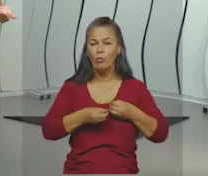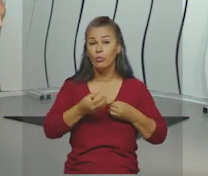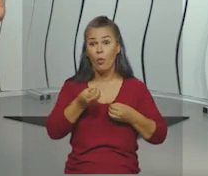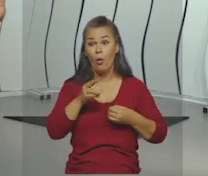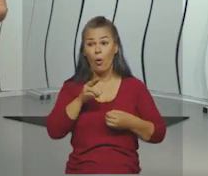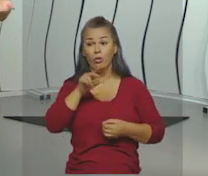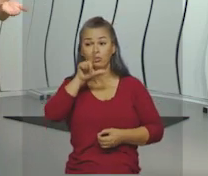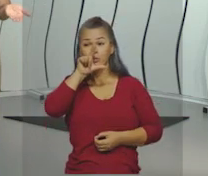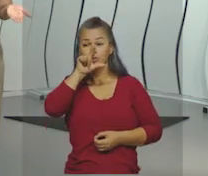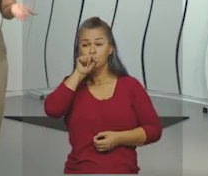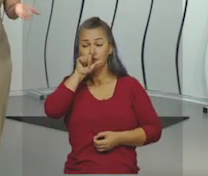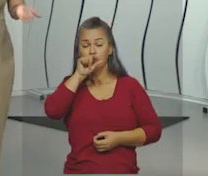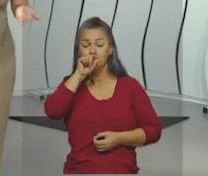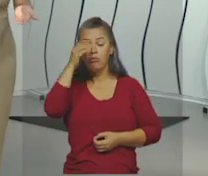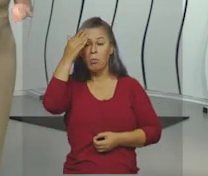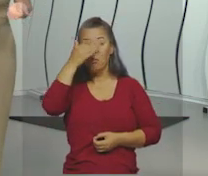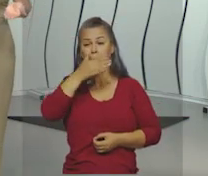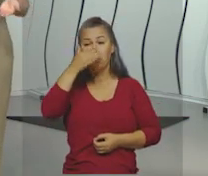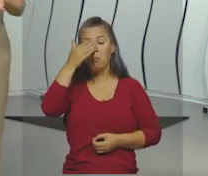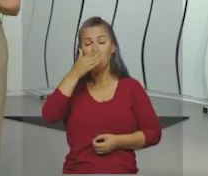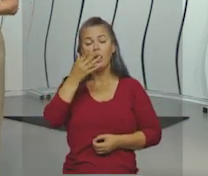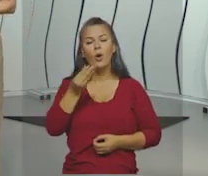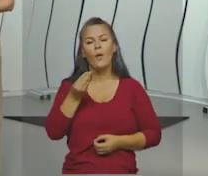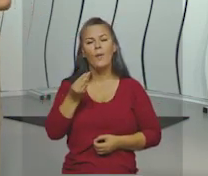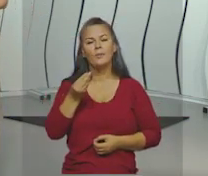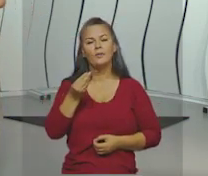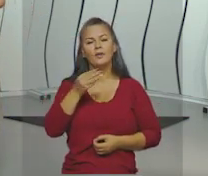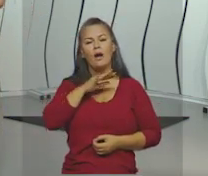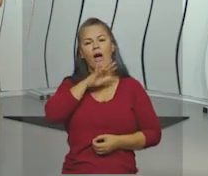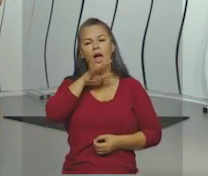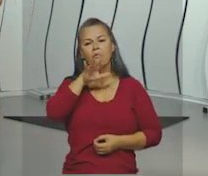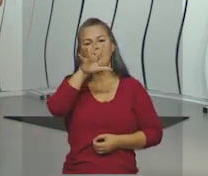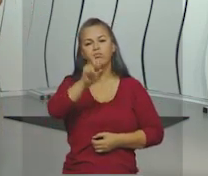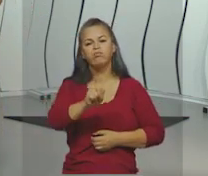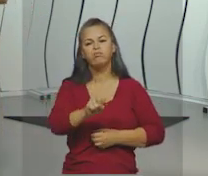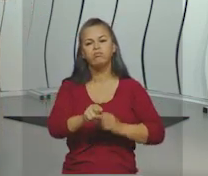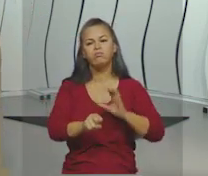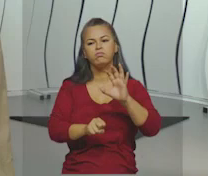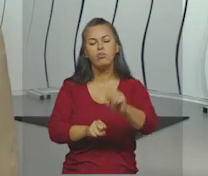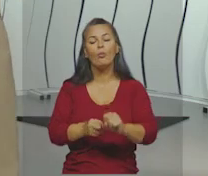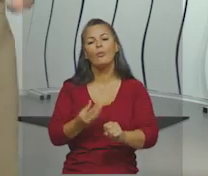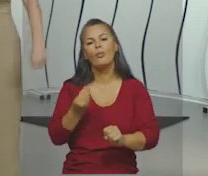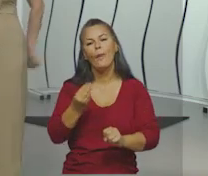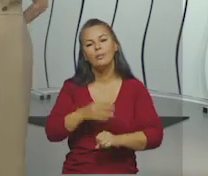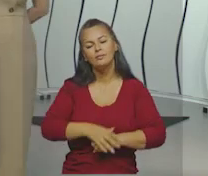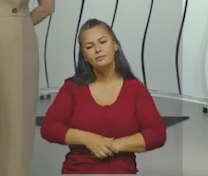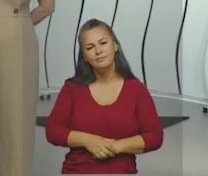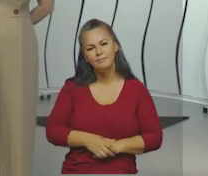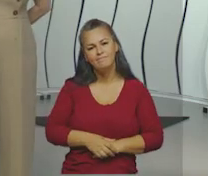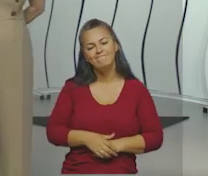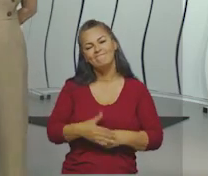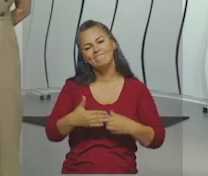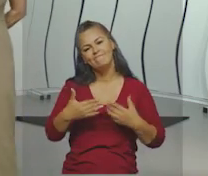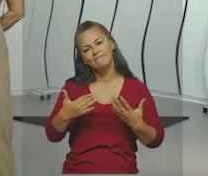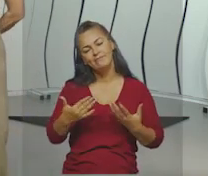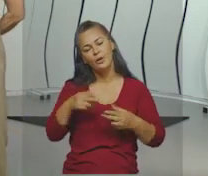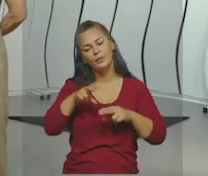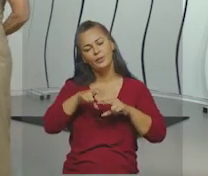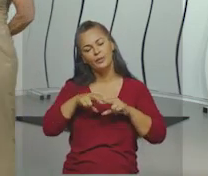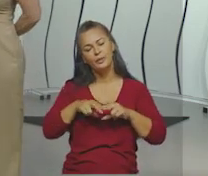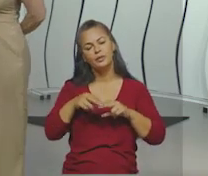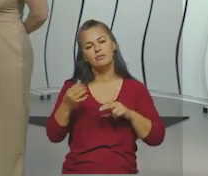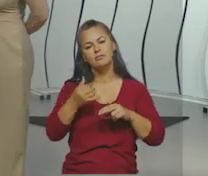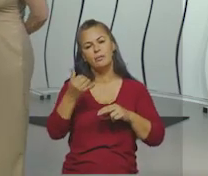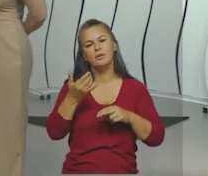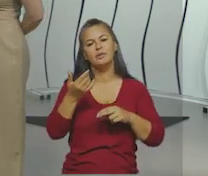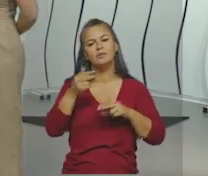cega, ela dificilmente vai conseguir sobreviver e reproduzir e com isso passar para os seus descendentes aí o